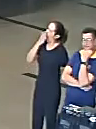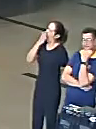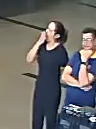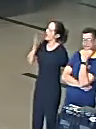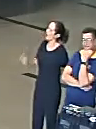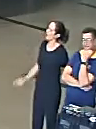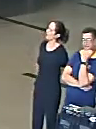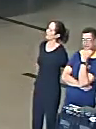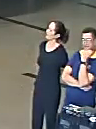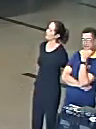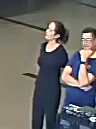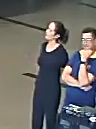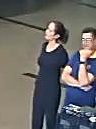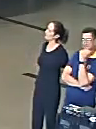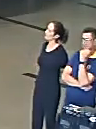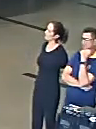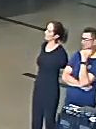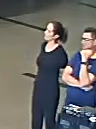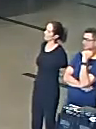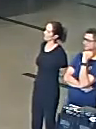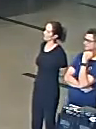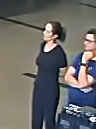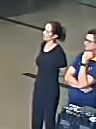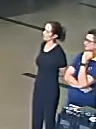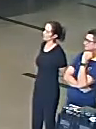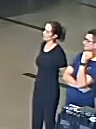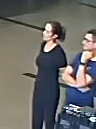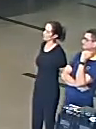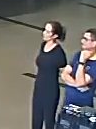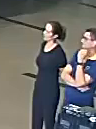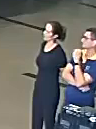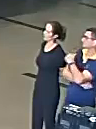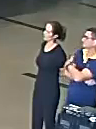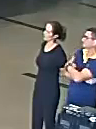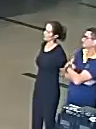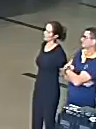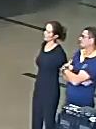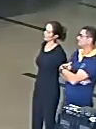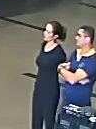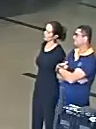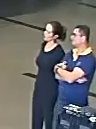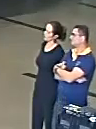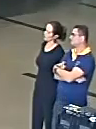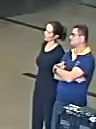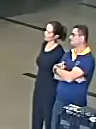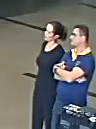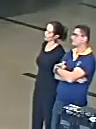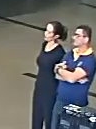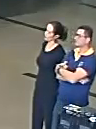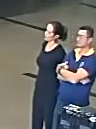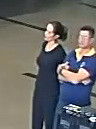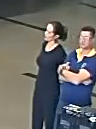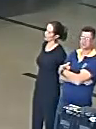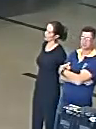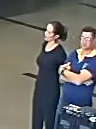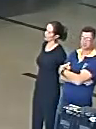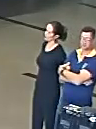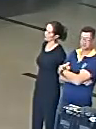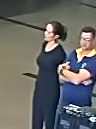falta-nos pessoas que verdadeiramente vestem a camisa e vão à